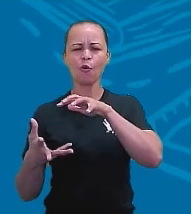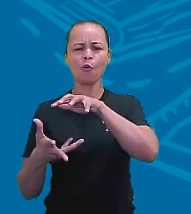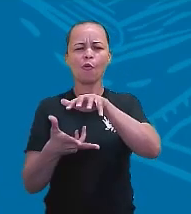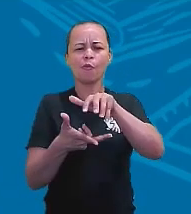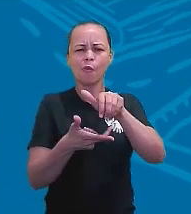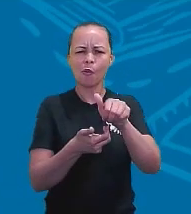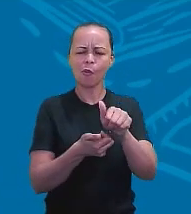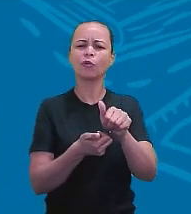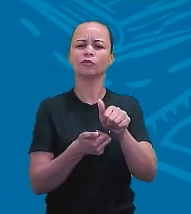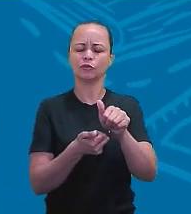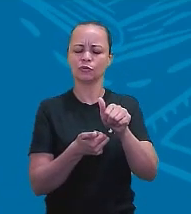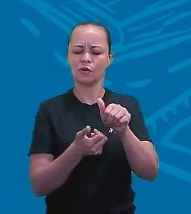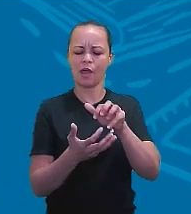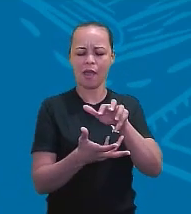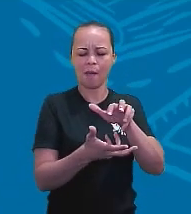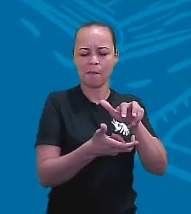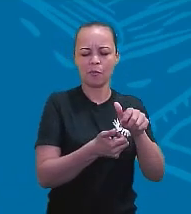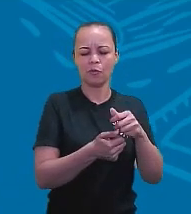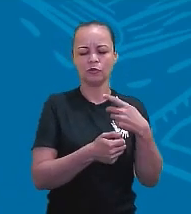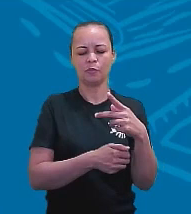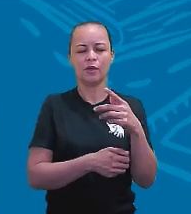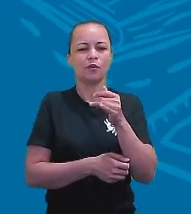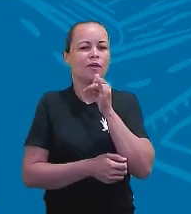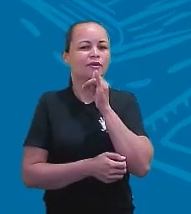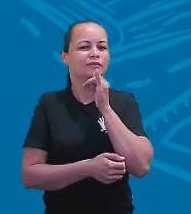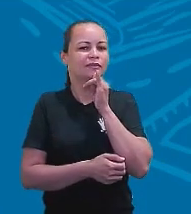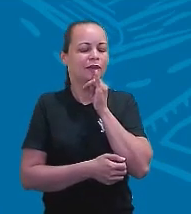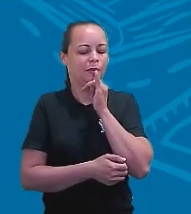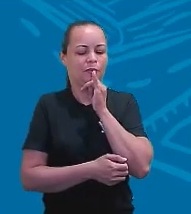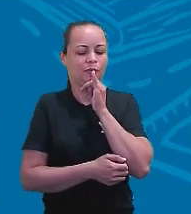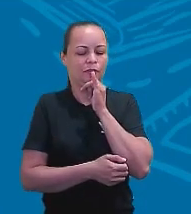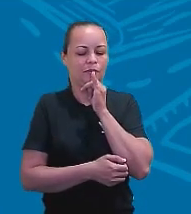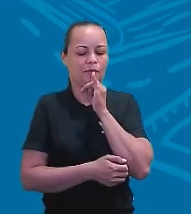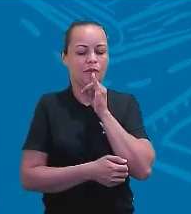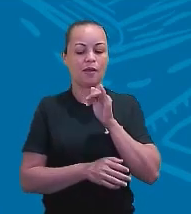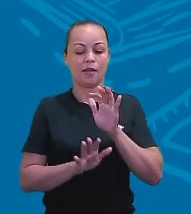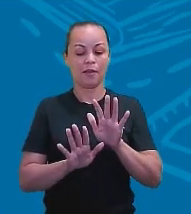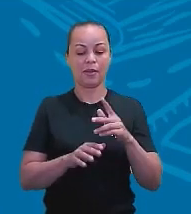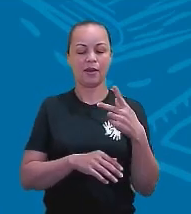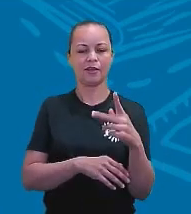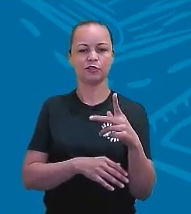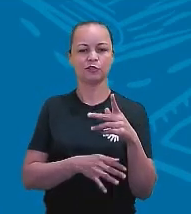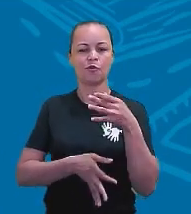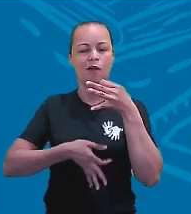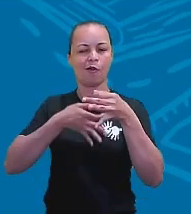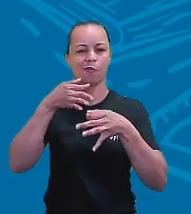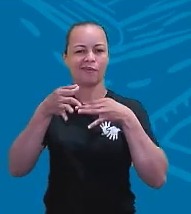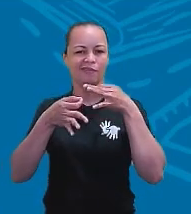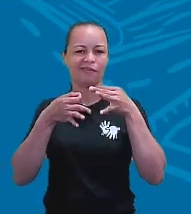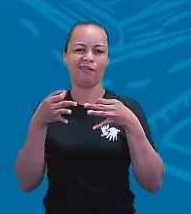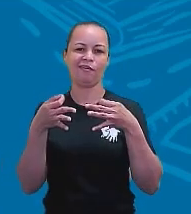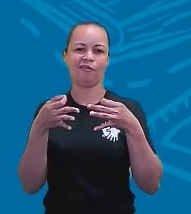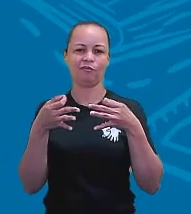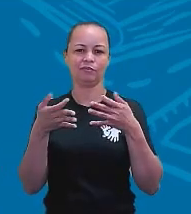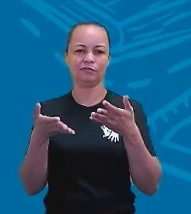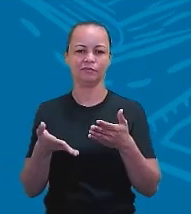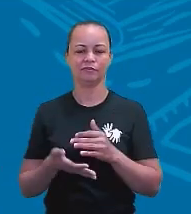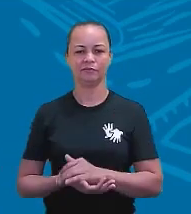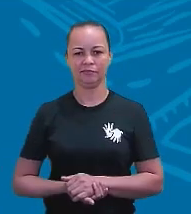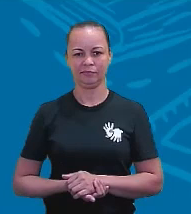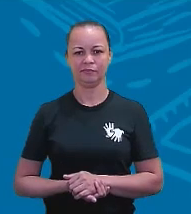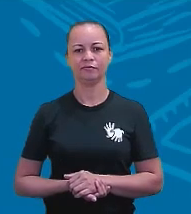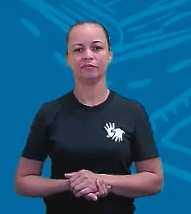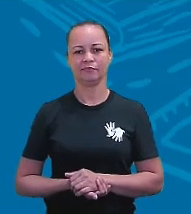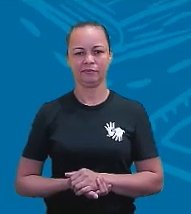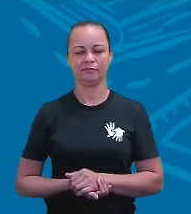changed by your example, not your opinion. Então, o mundo é